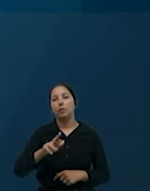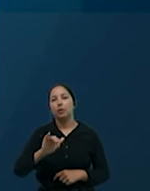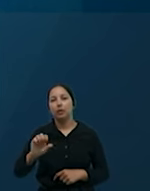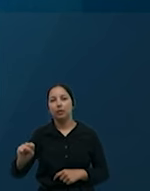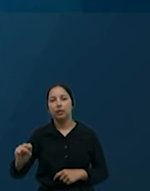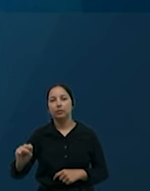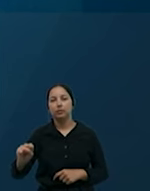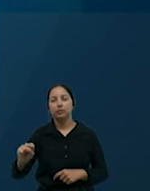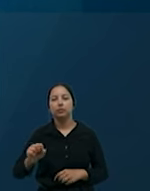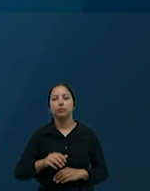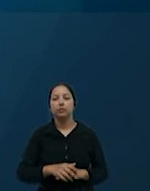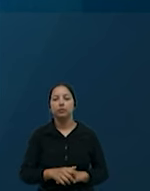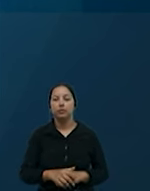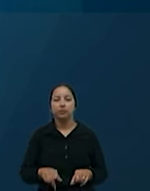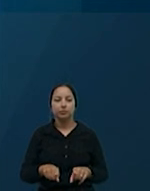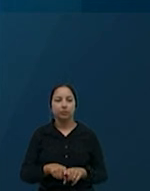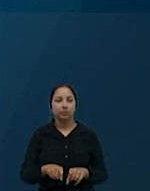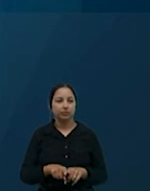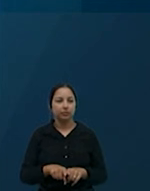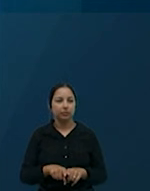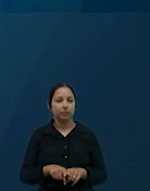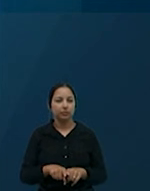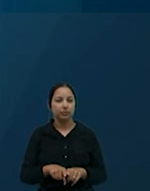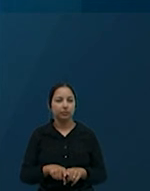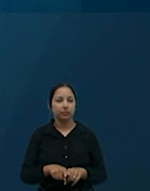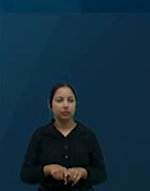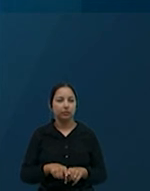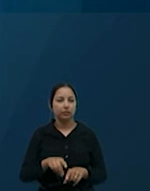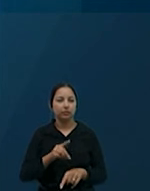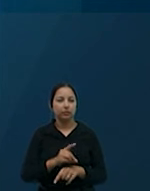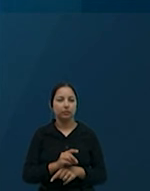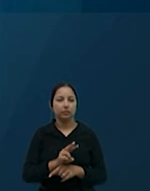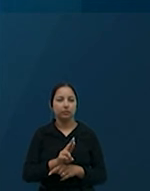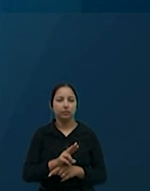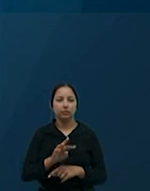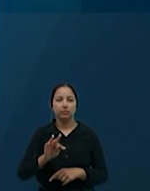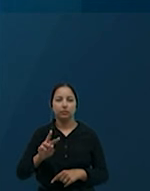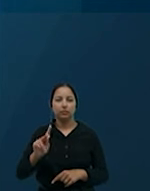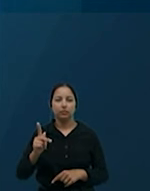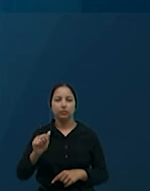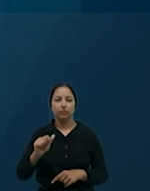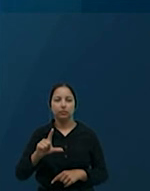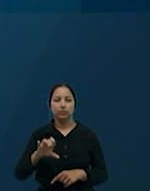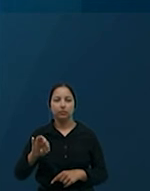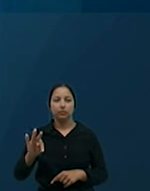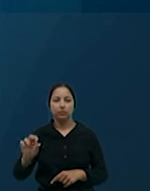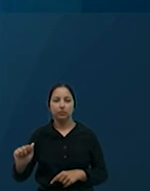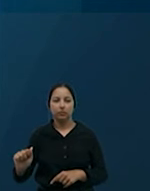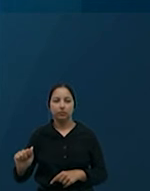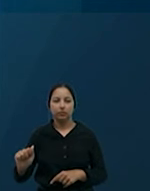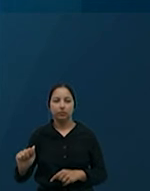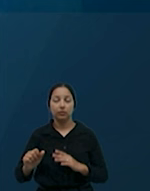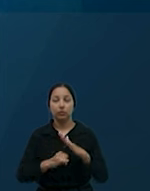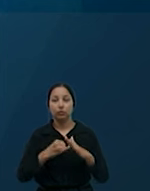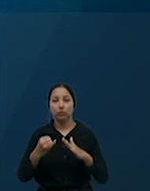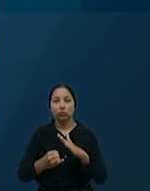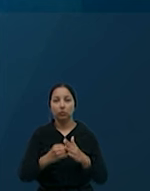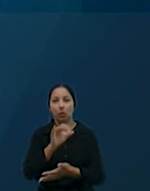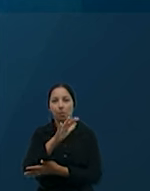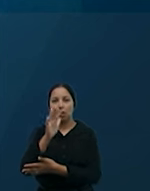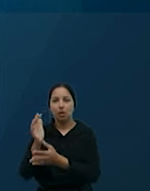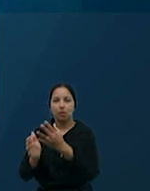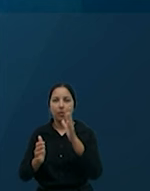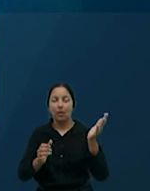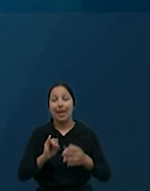e doutora Thalita Mota, pelo Instituto Brasileiro do Meio Ambiente e dos Recursos Naturais Renováveis, IBAMA. Eu